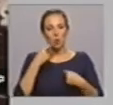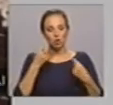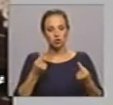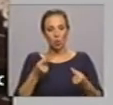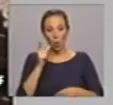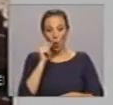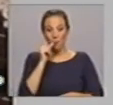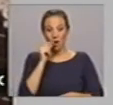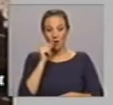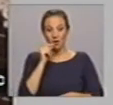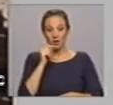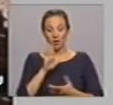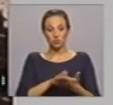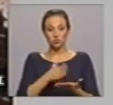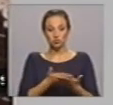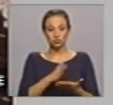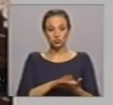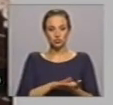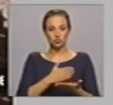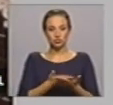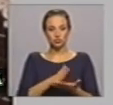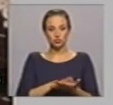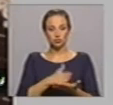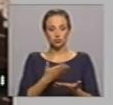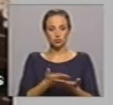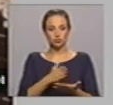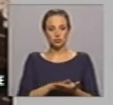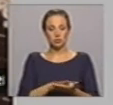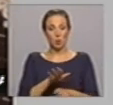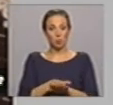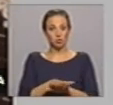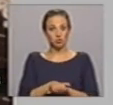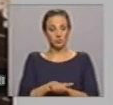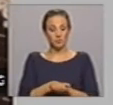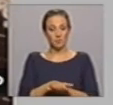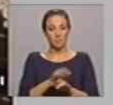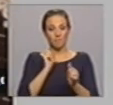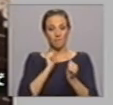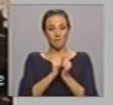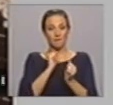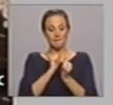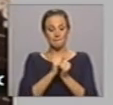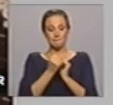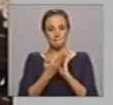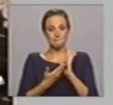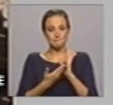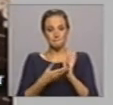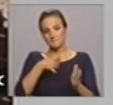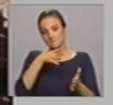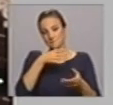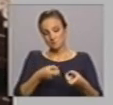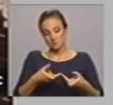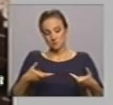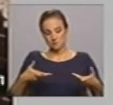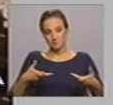homem a cozinhar peixe. E de acordo com o documento que está descrito, precisamente no disco